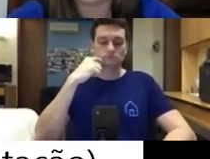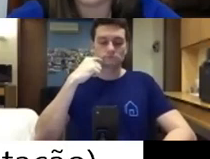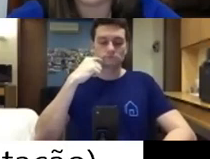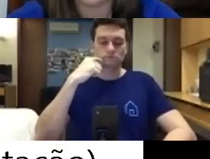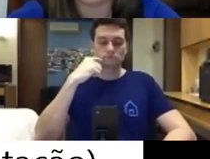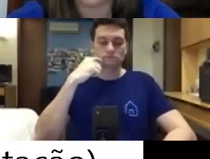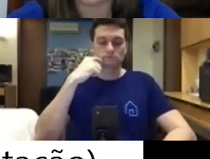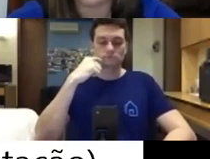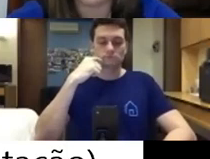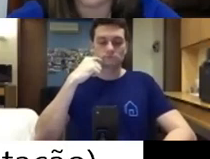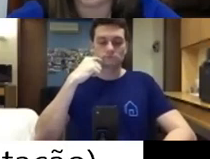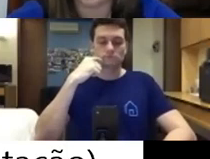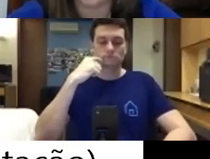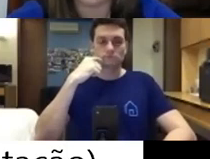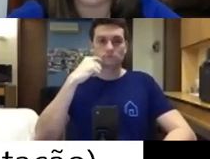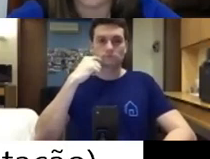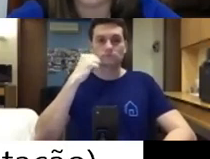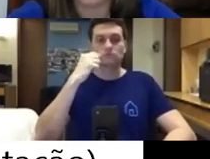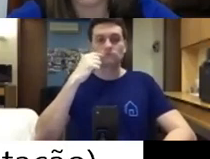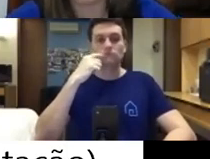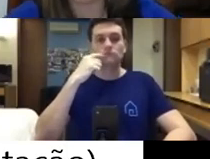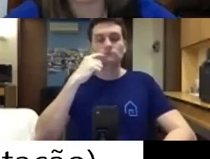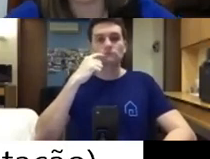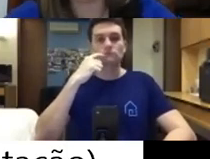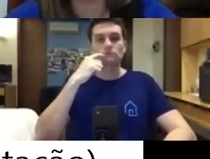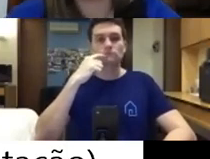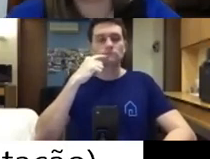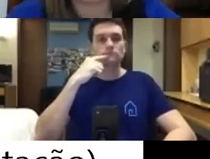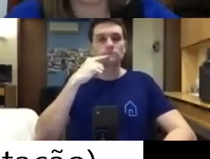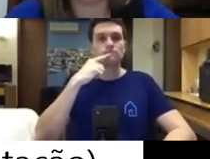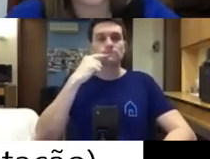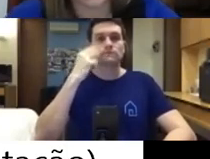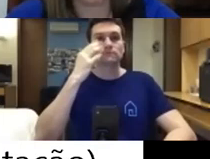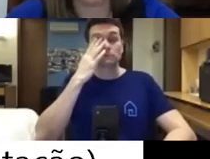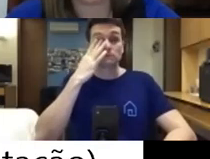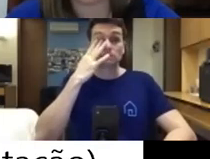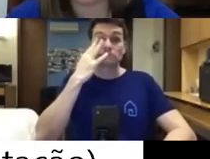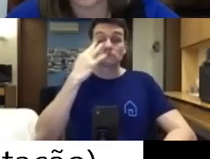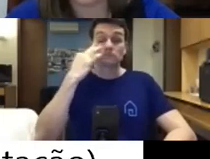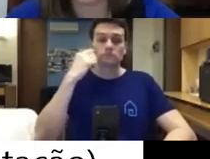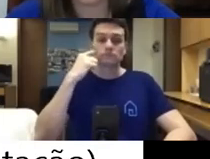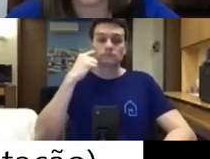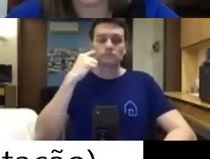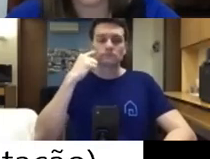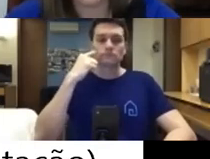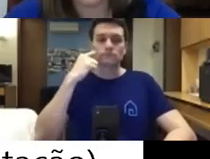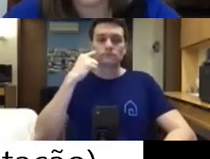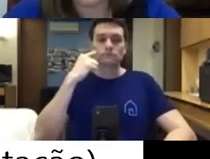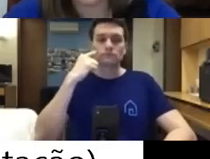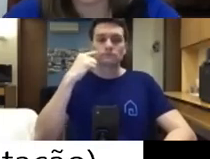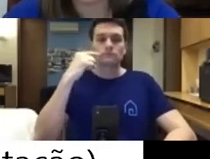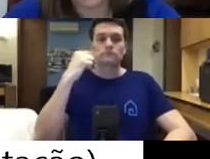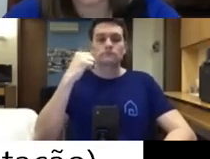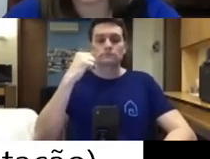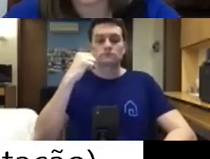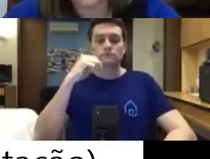pós-incêndio, isso tem que ser levado em consideração, porque a gente tem uma decomposição, então a gente tem uma perda de água desse hidróxido de cálcio.